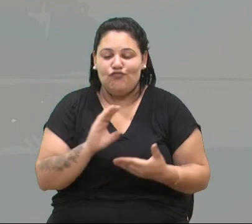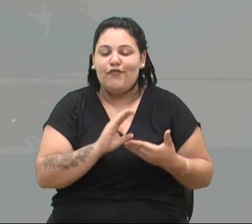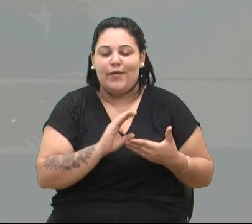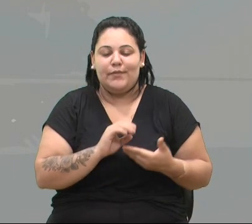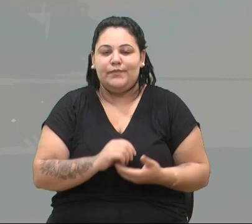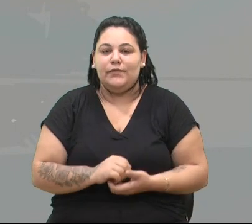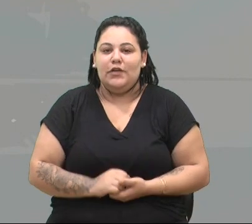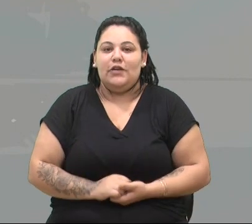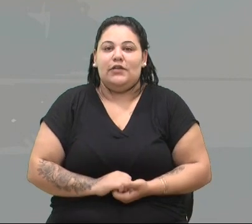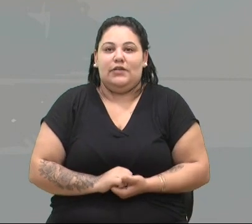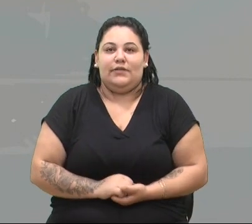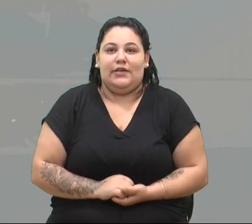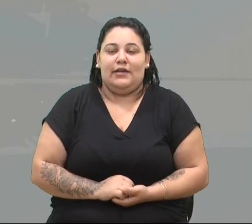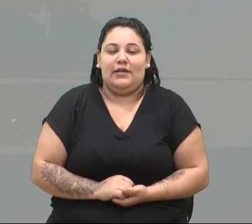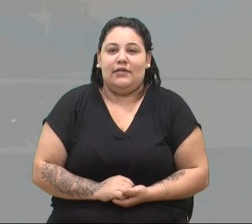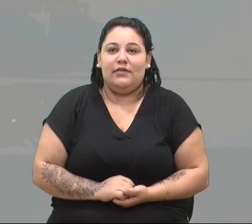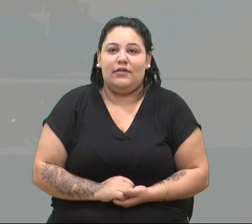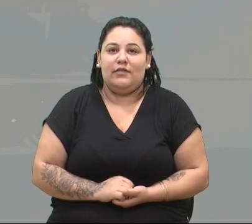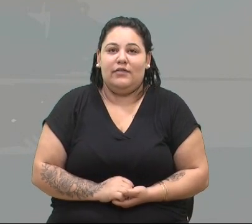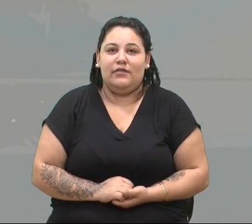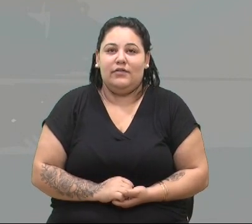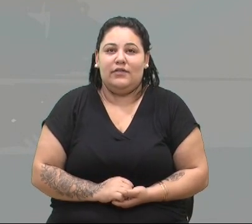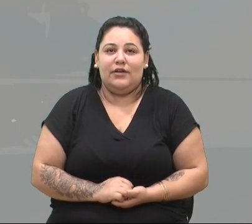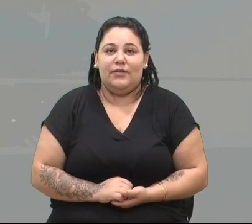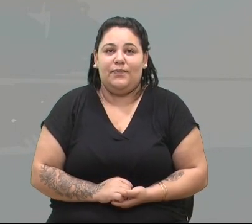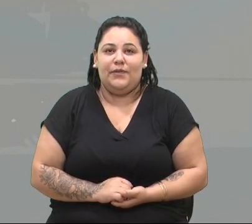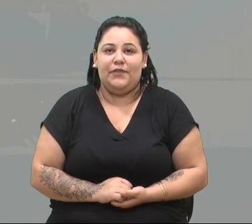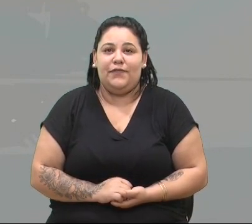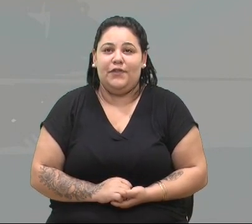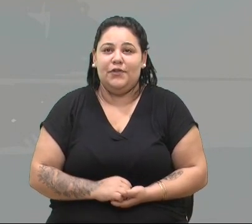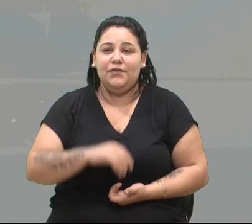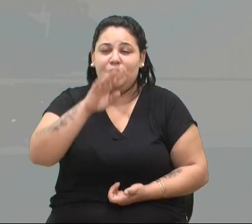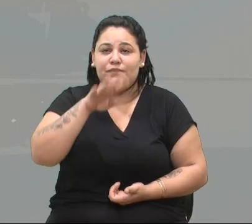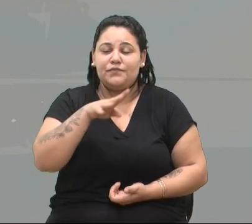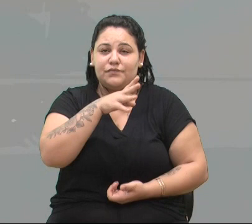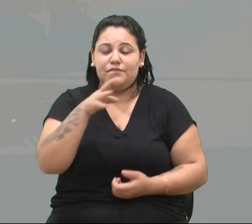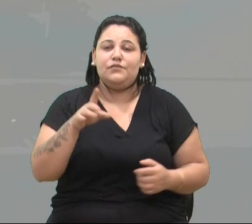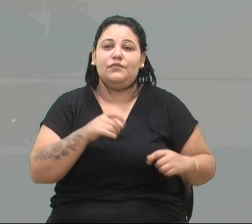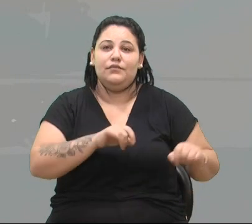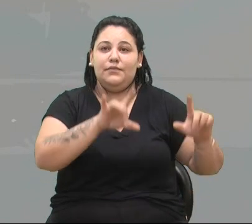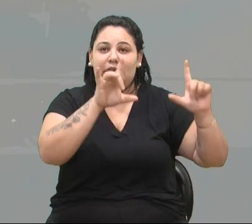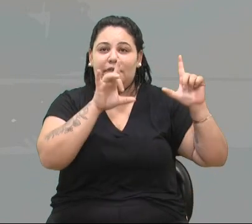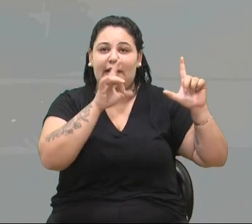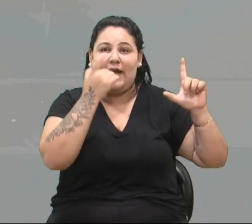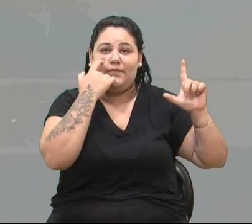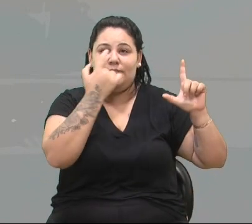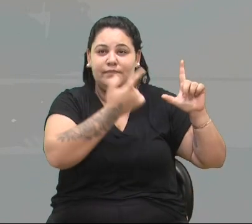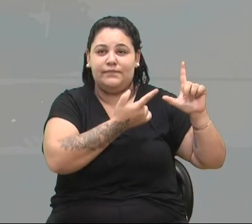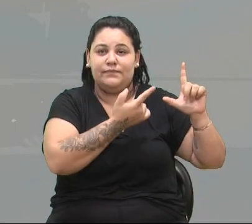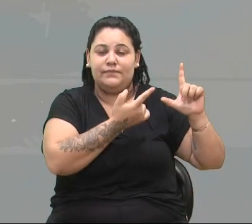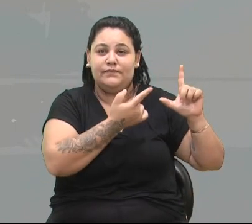passar? Aqui é aquele recurso do governo federal que eu falei para vocês que veio para as instituições.